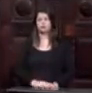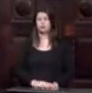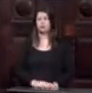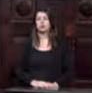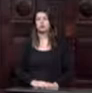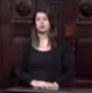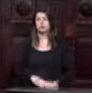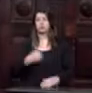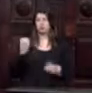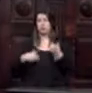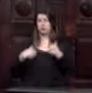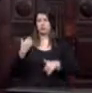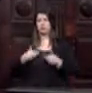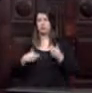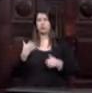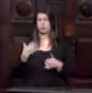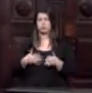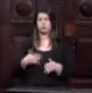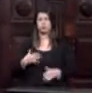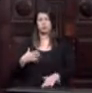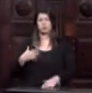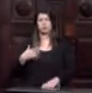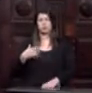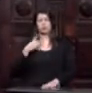Para discutir...